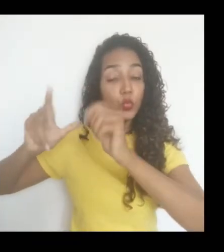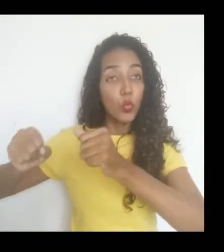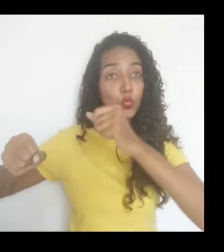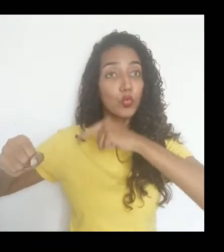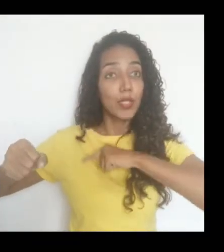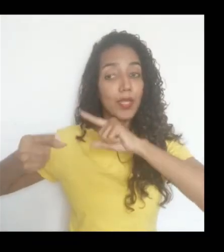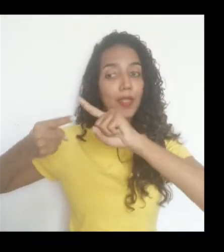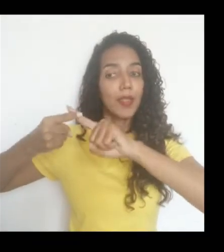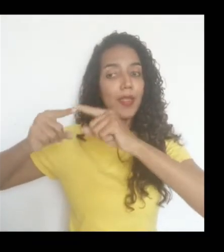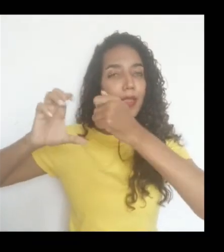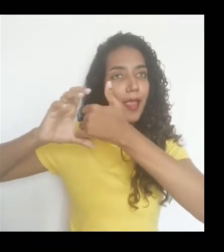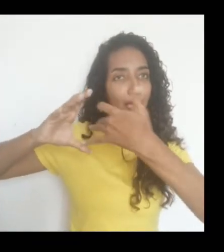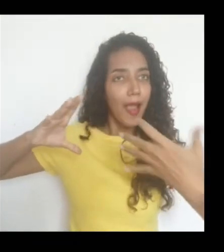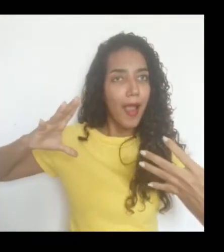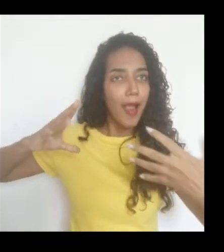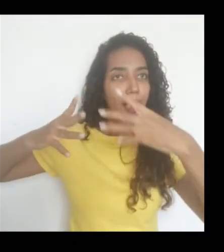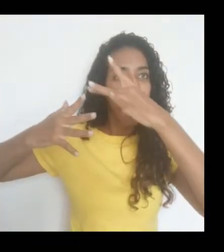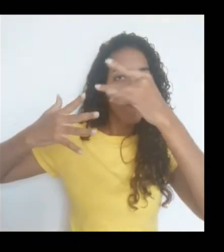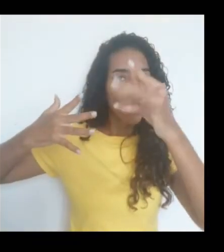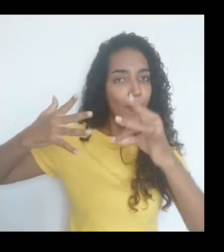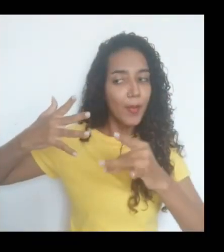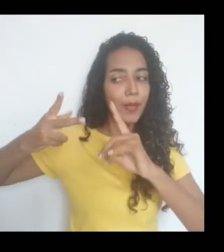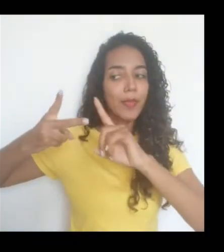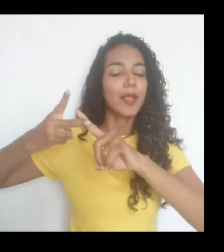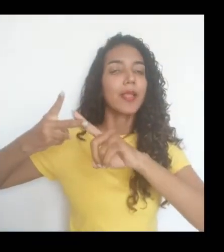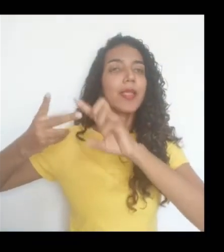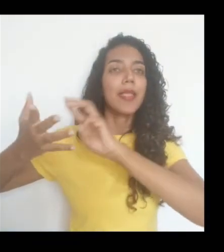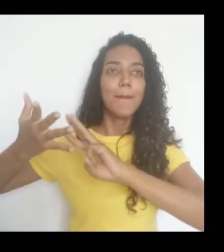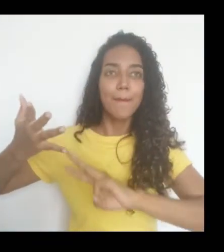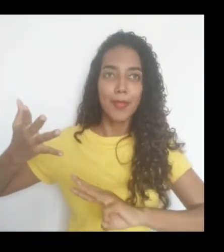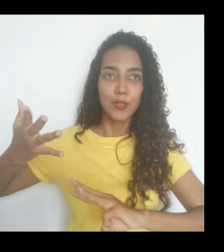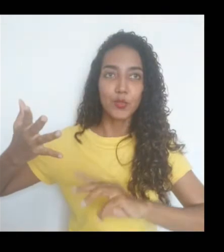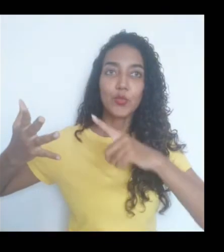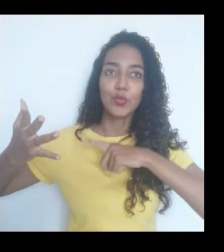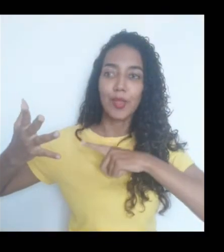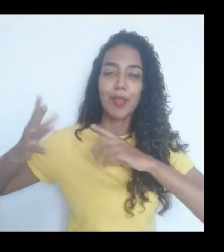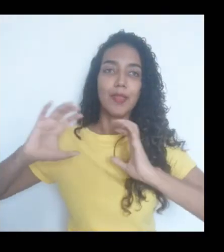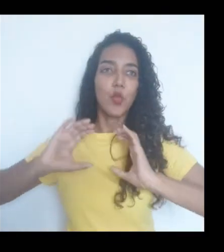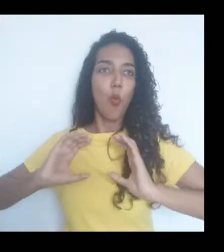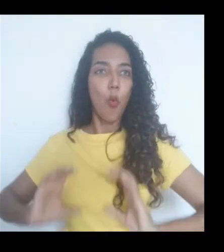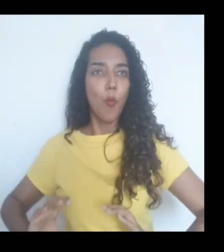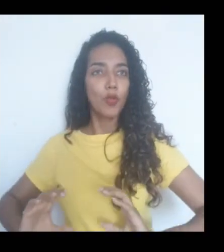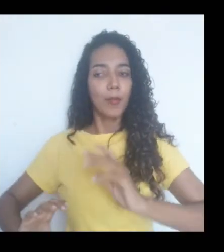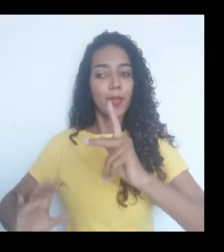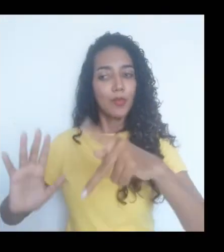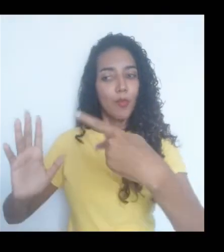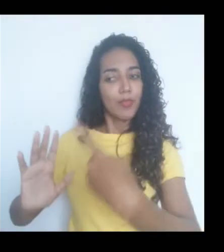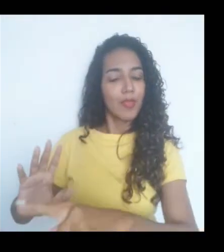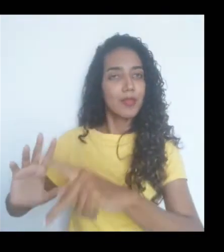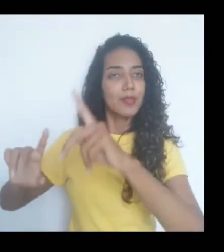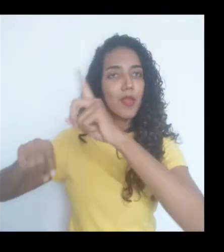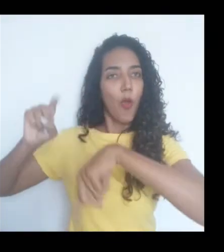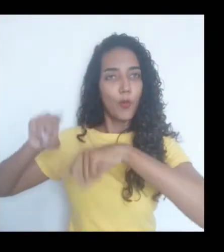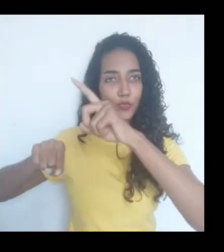funções, ações, que definem o comportamento daquele objeto. E aí surge uma outra pergunta,